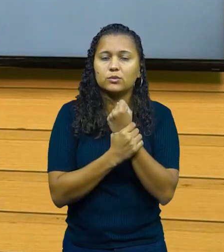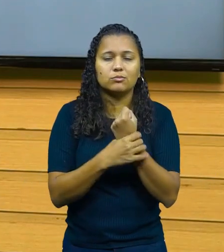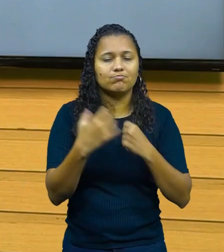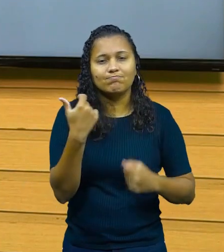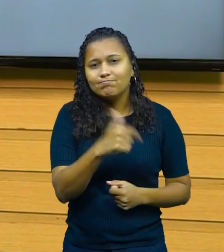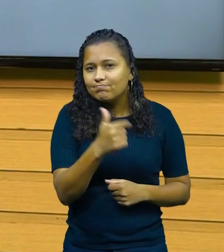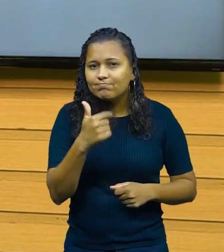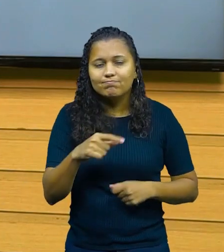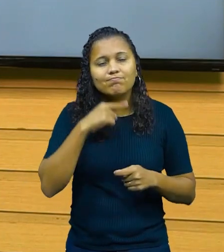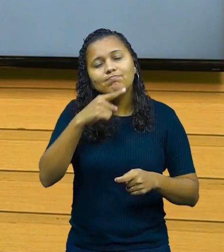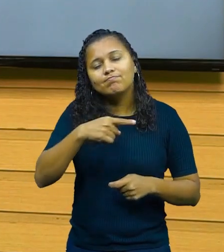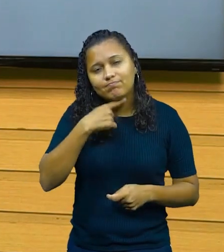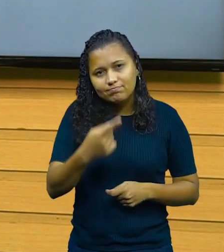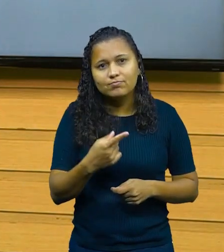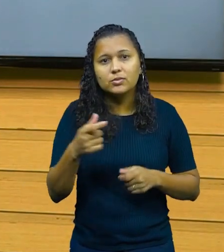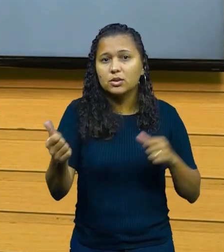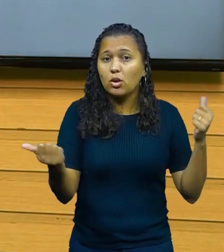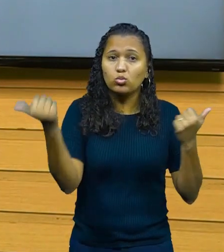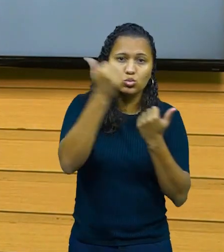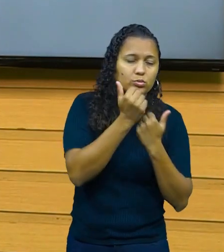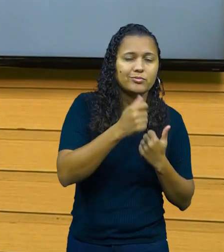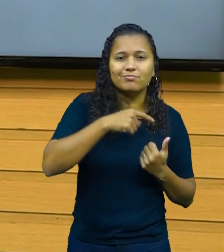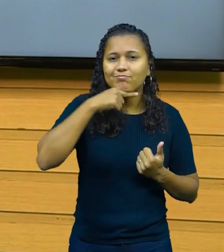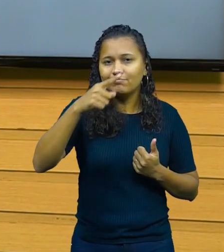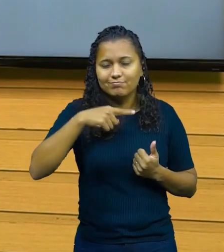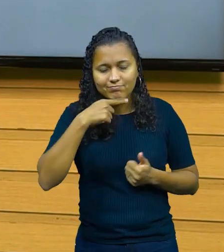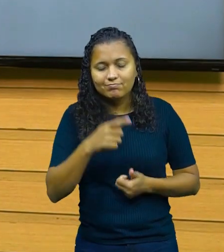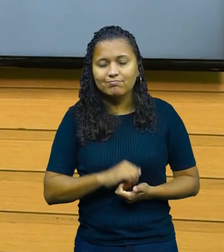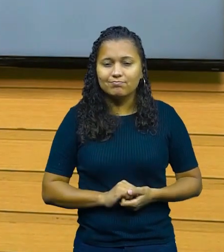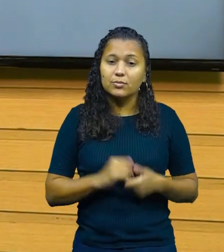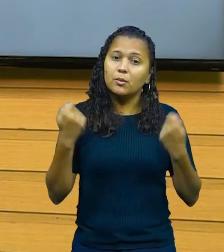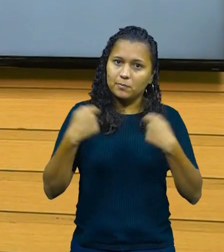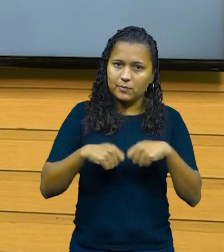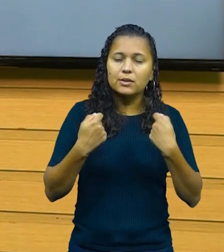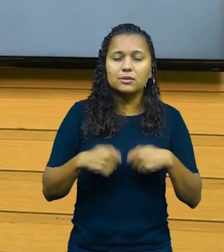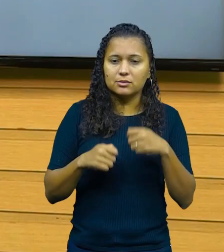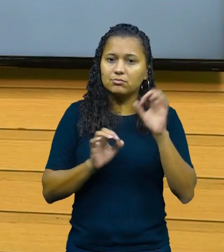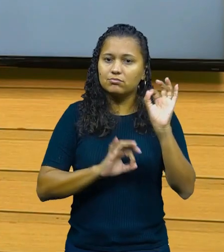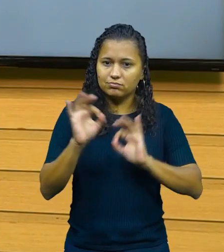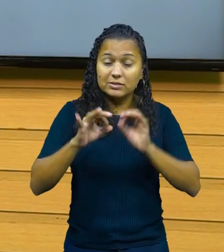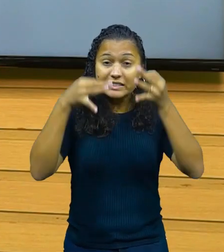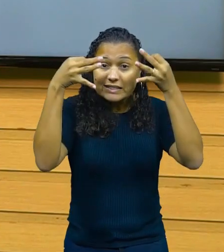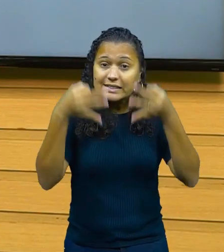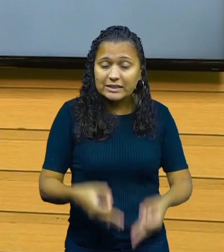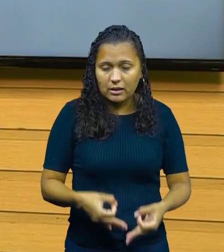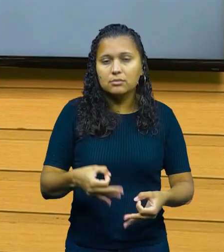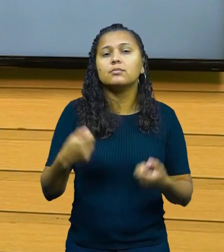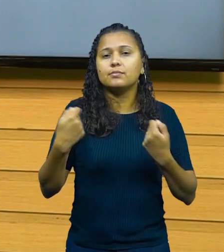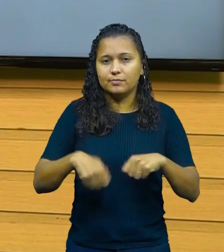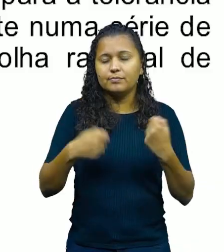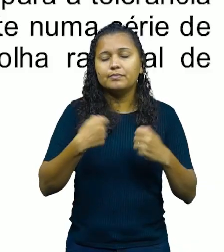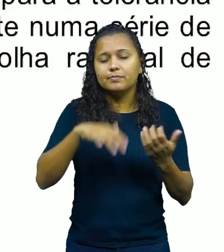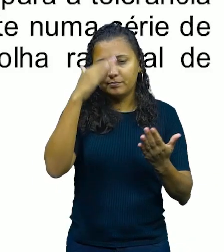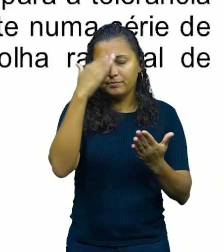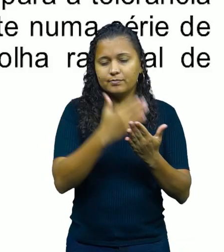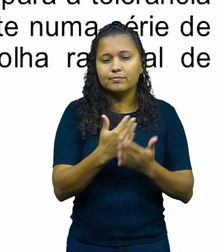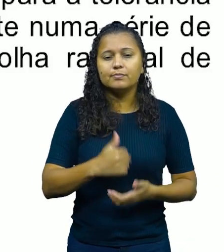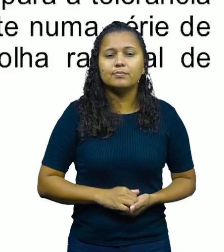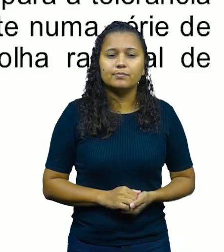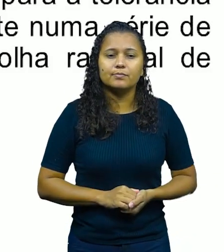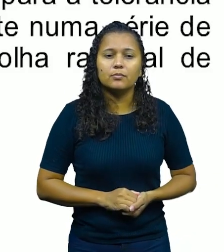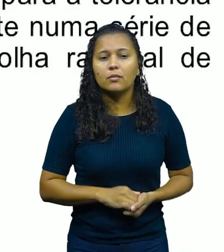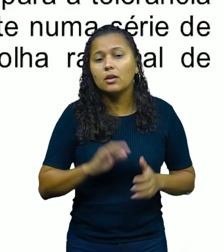intercambiabilidade, você não vai conseguir fazer a troca, né? Então é importante que esses limites eles sejam obedecidos. E aí